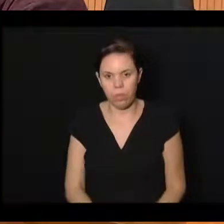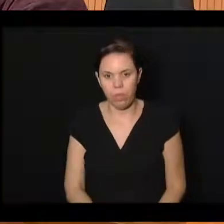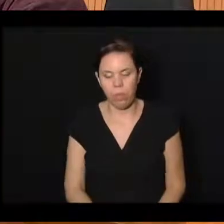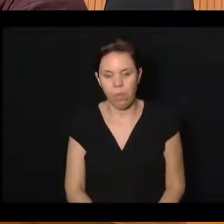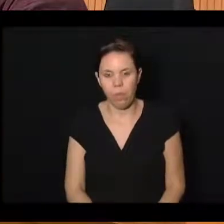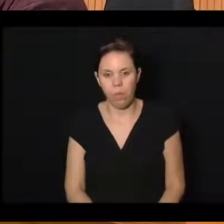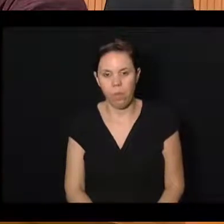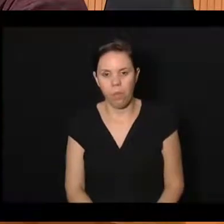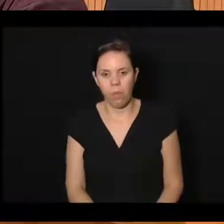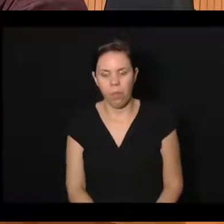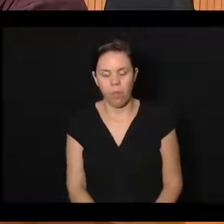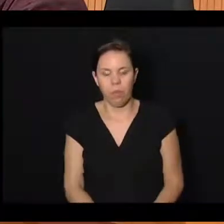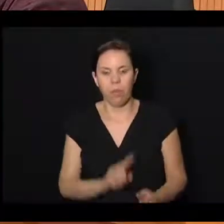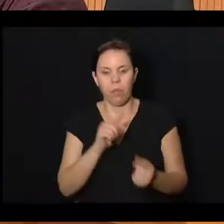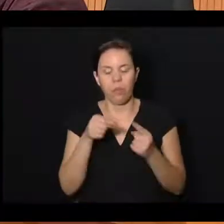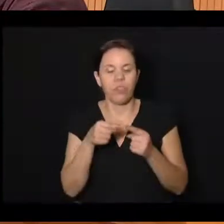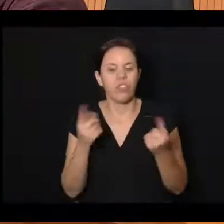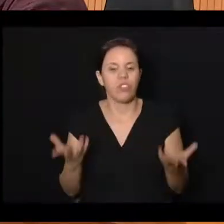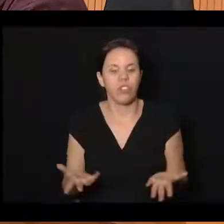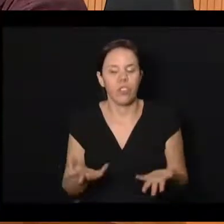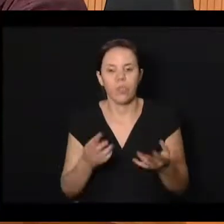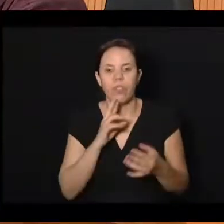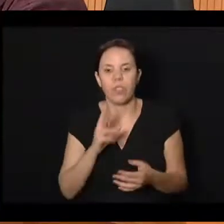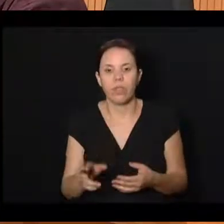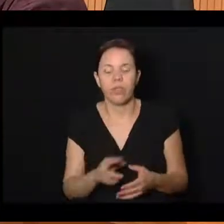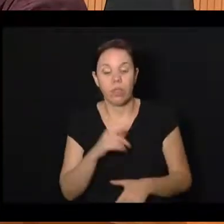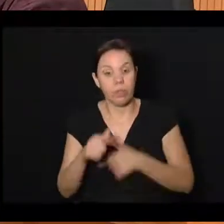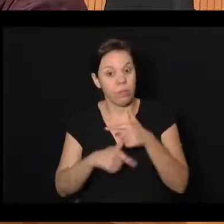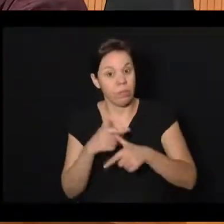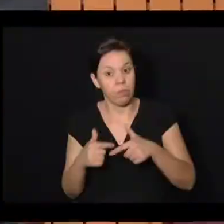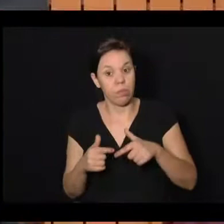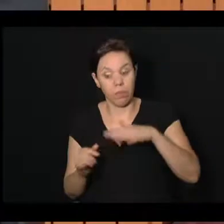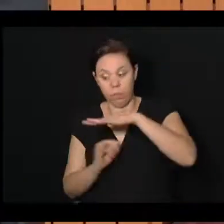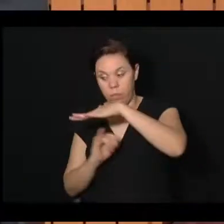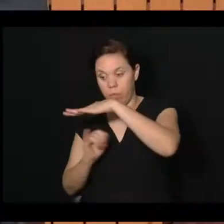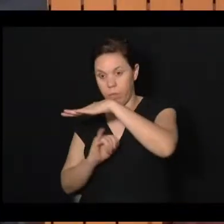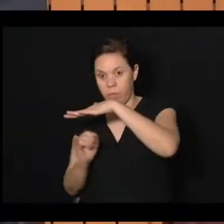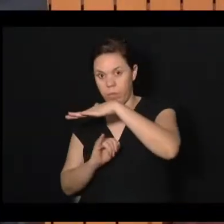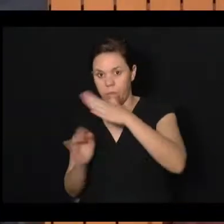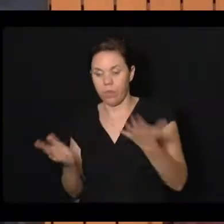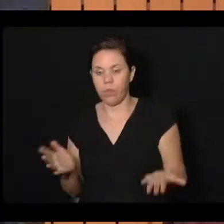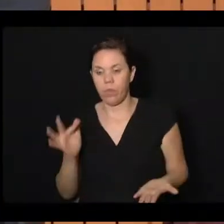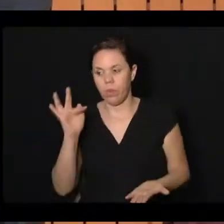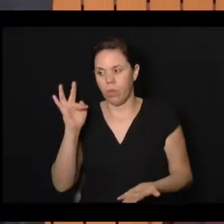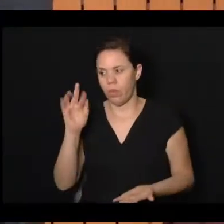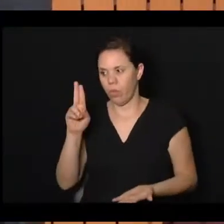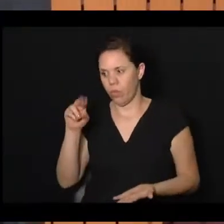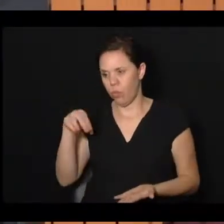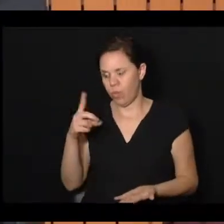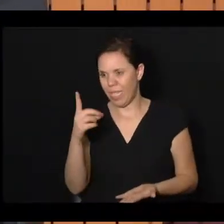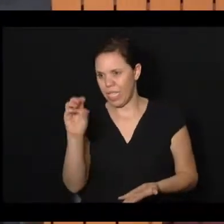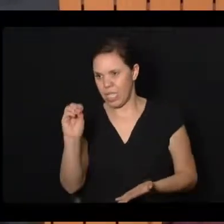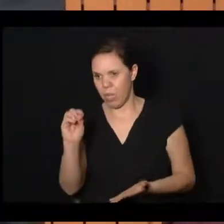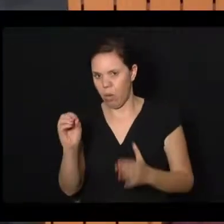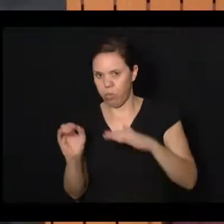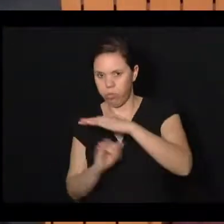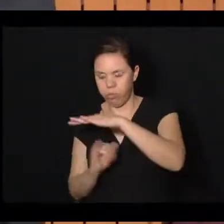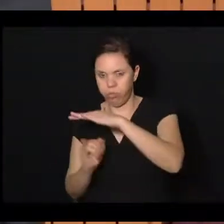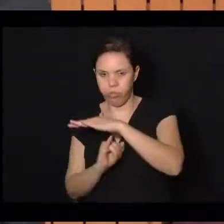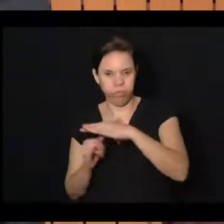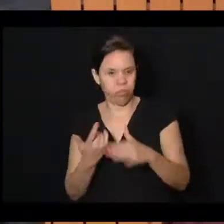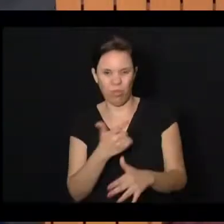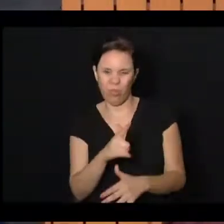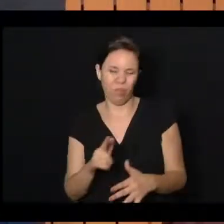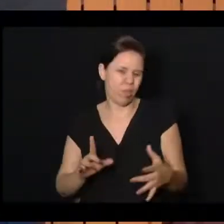kátia mais objetivo que é o trabalho da fundação não não está diretamente ligado à atuação